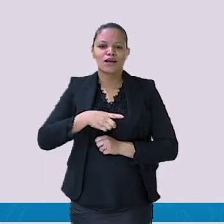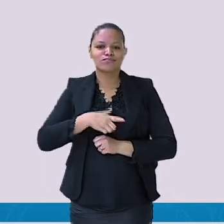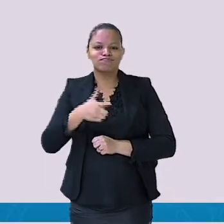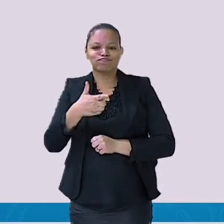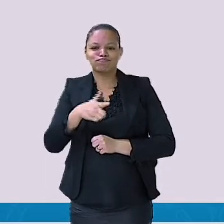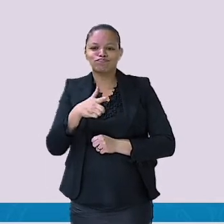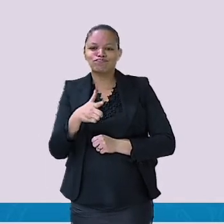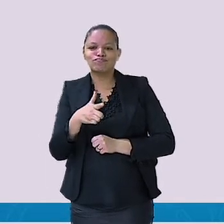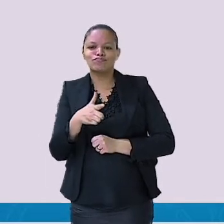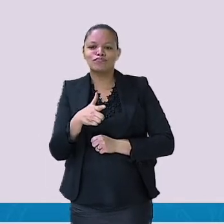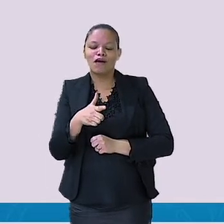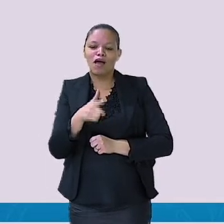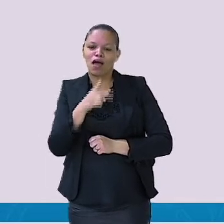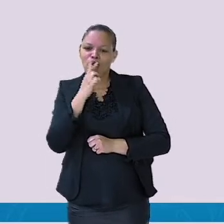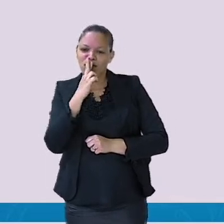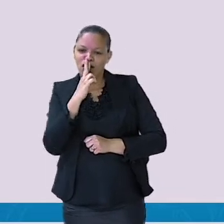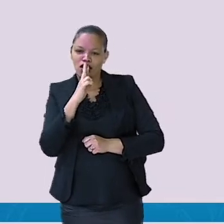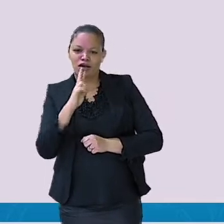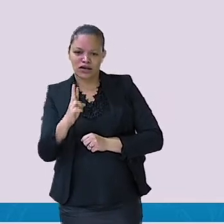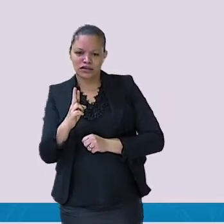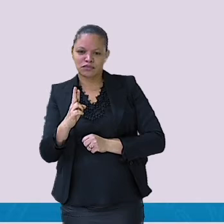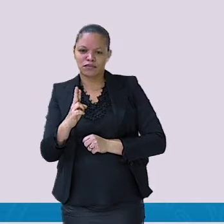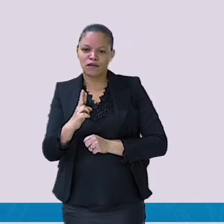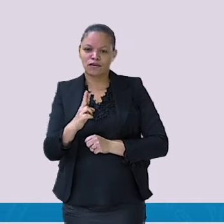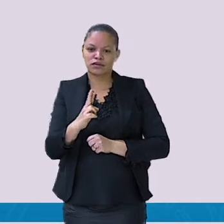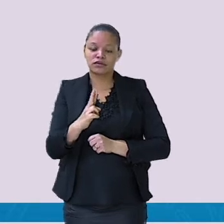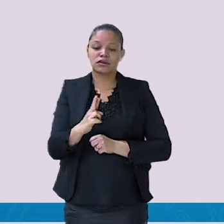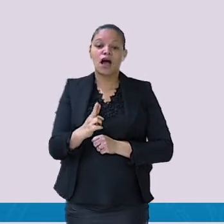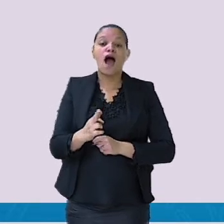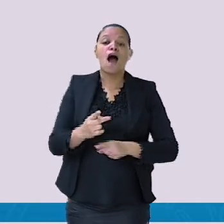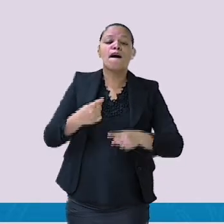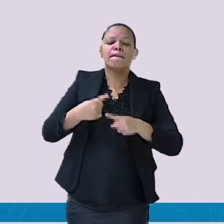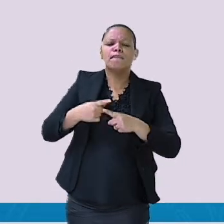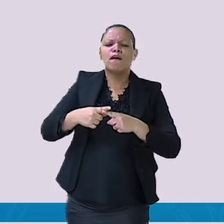aqui. Ela saiu no momento. Eu andei